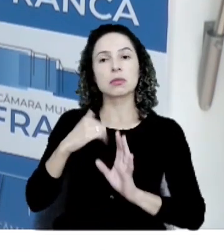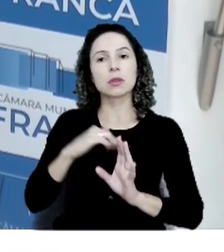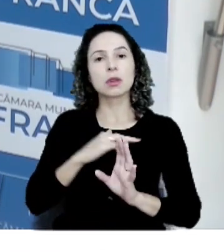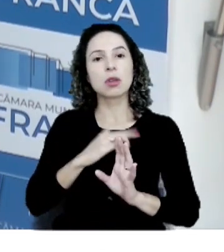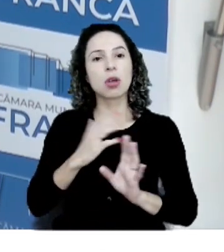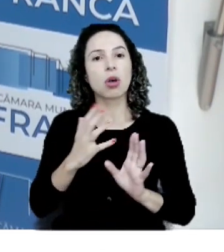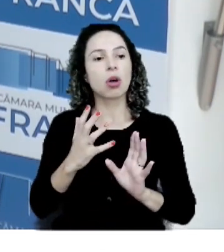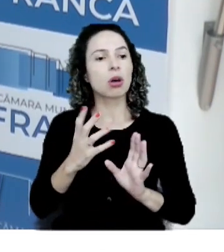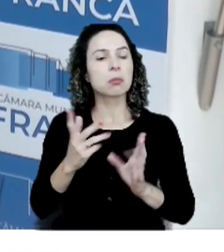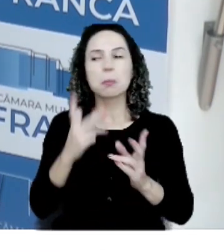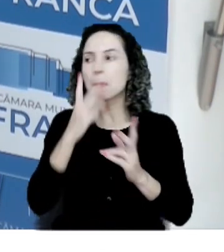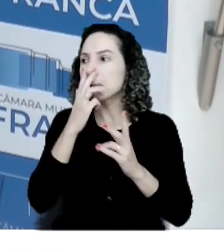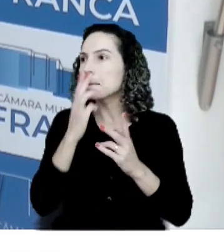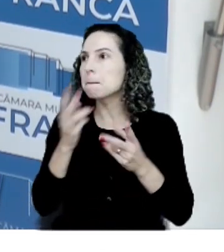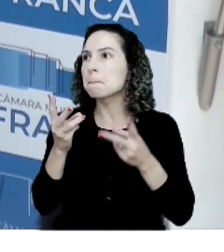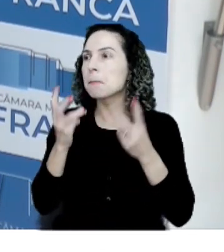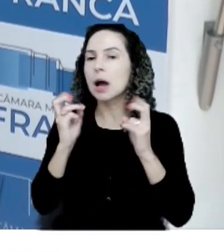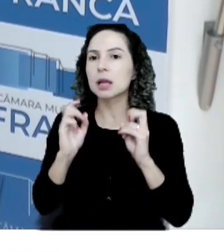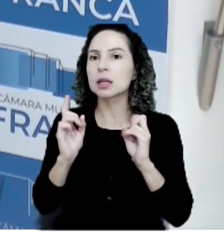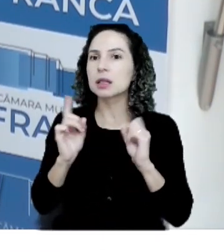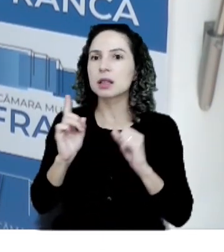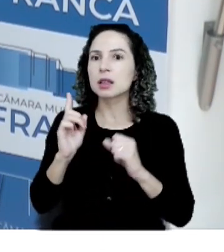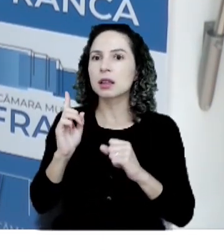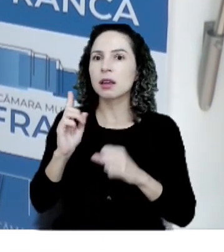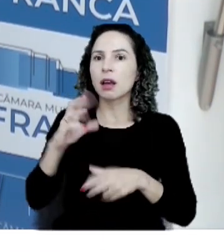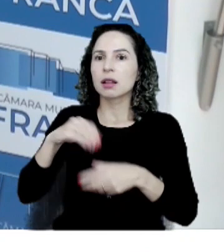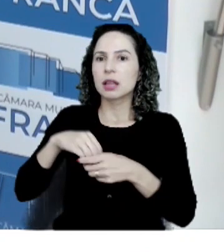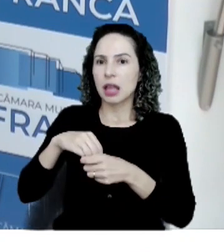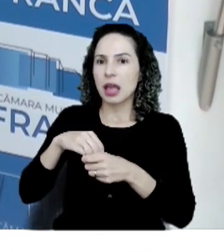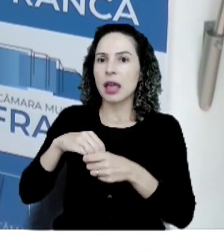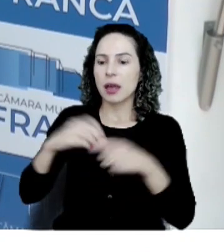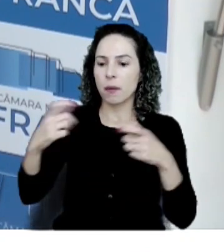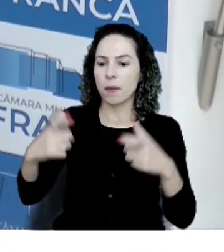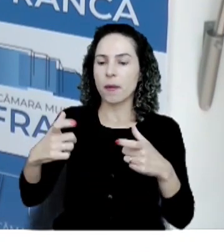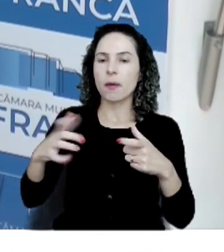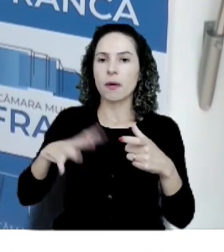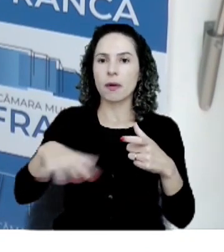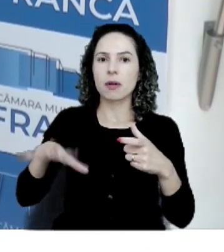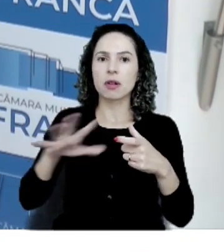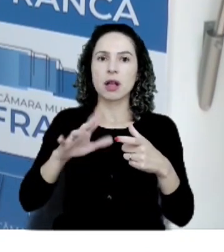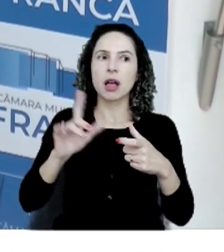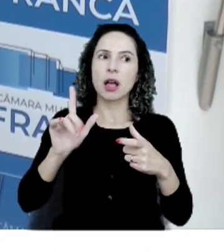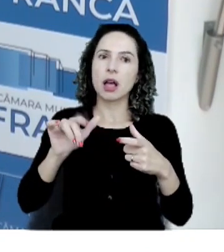Não parecia que nós estávamos em um local que era